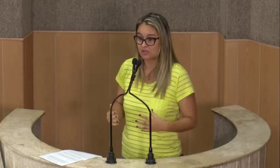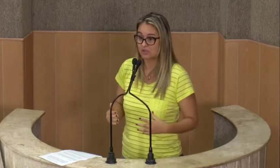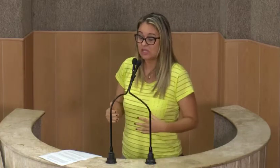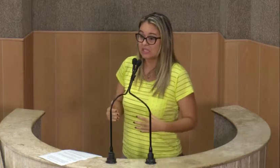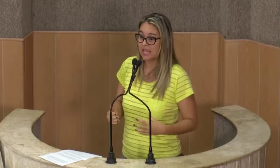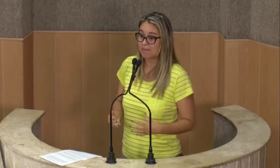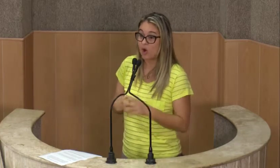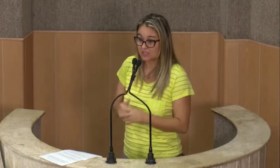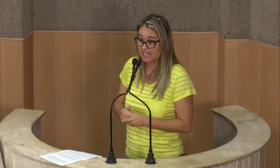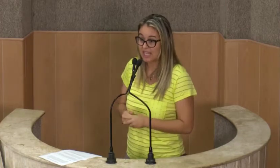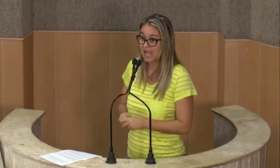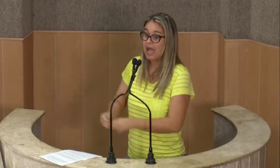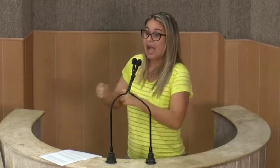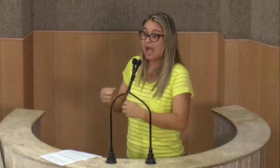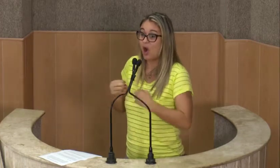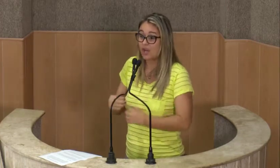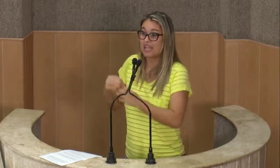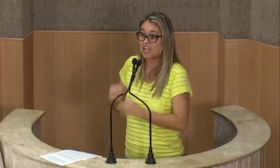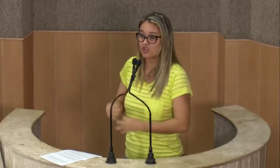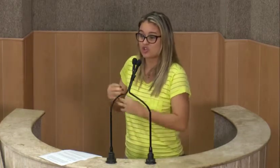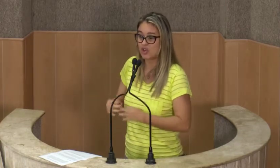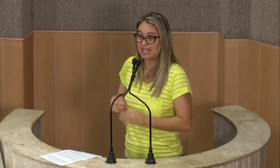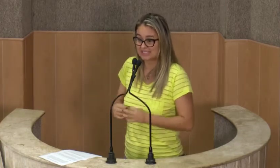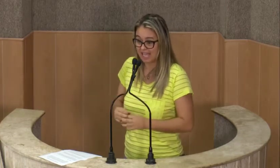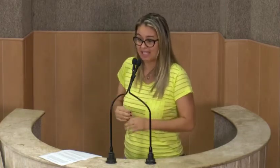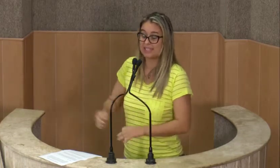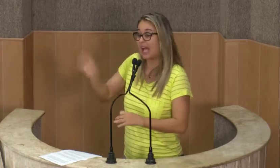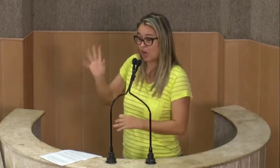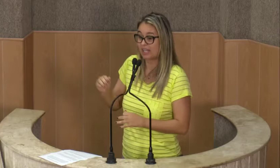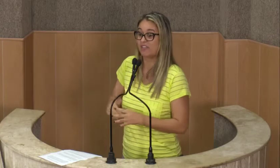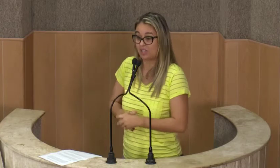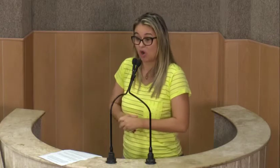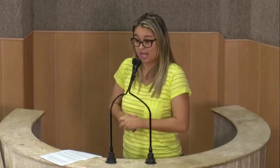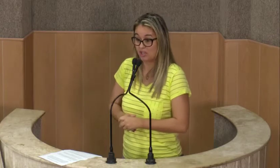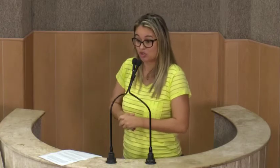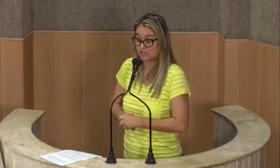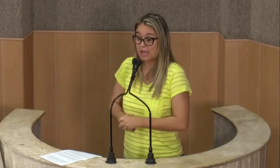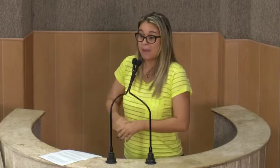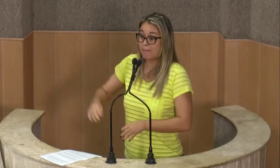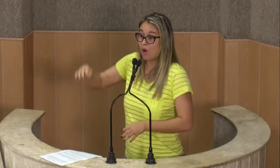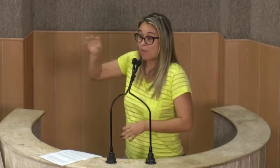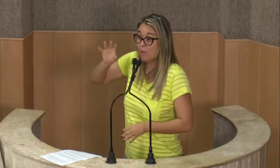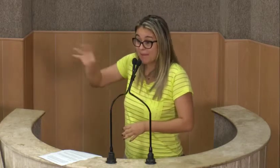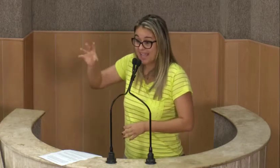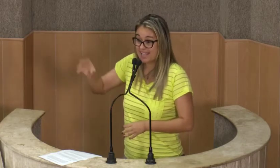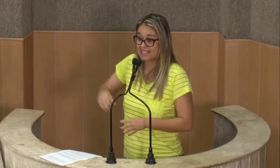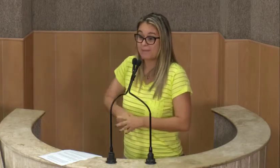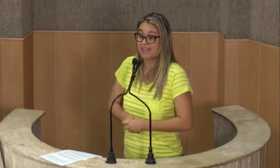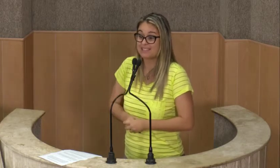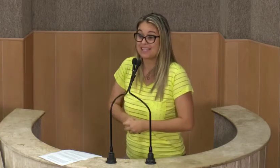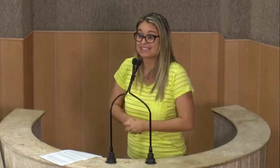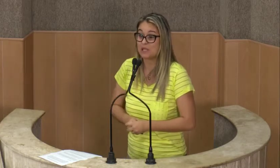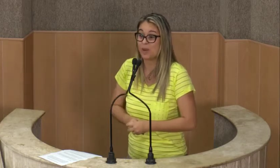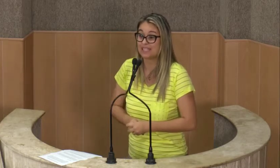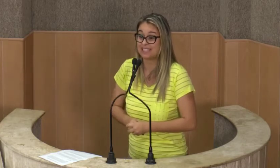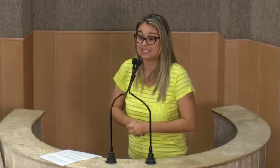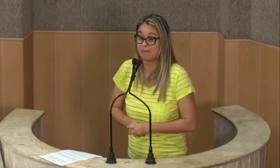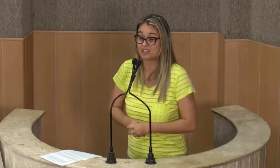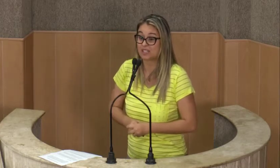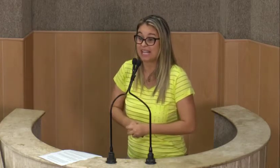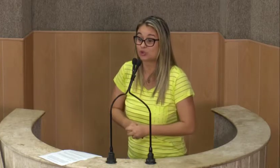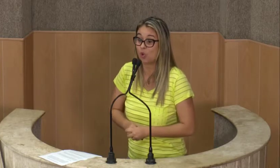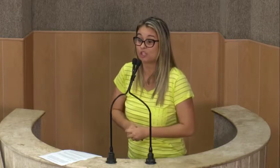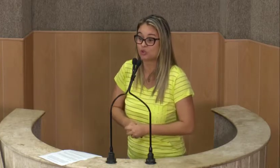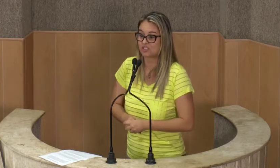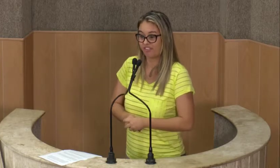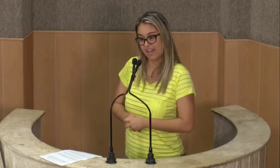é isso, né? Por dia, a ONG Anjos de um Resgate, agora que virou Anjos, por mês é mais de 150